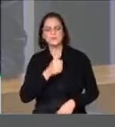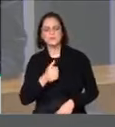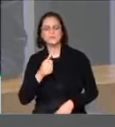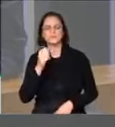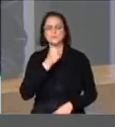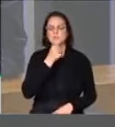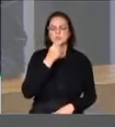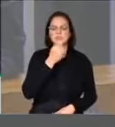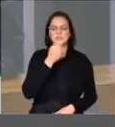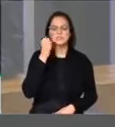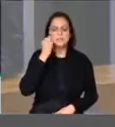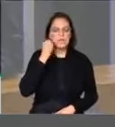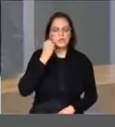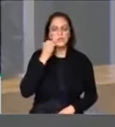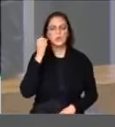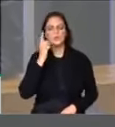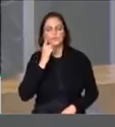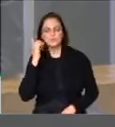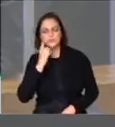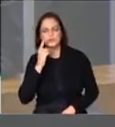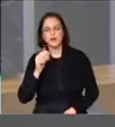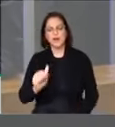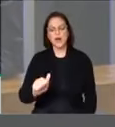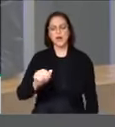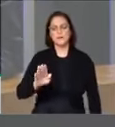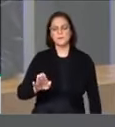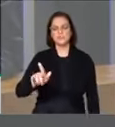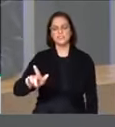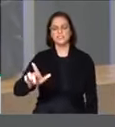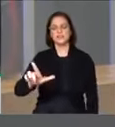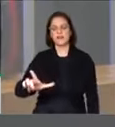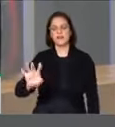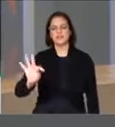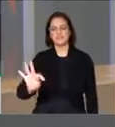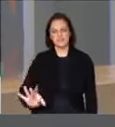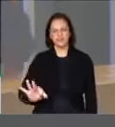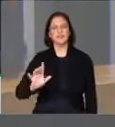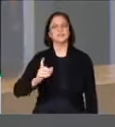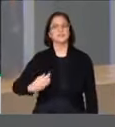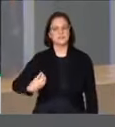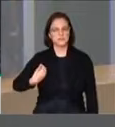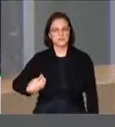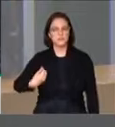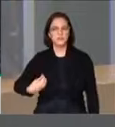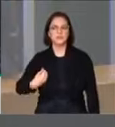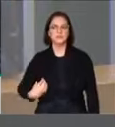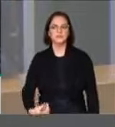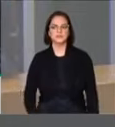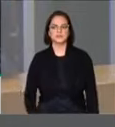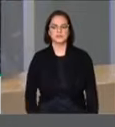senadores e senadoras. A BGLT foi, assim,